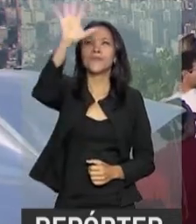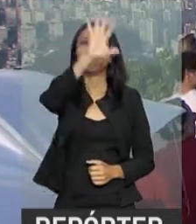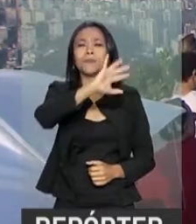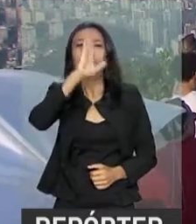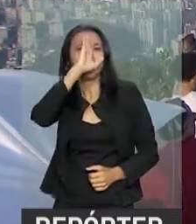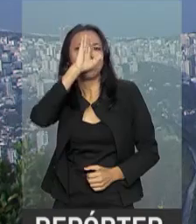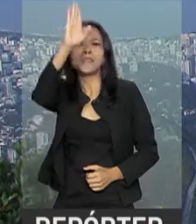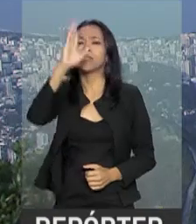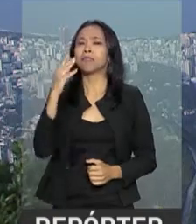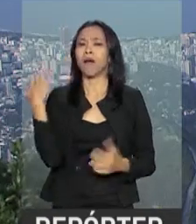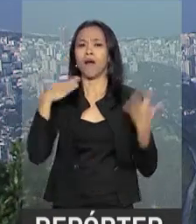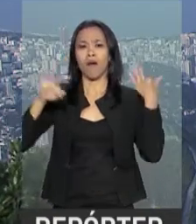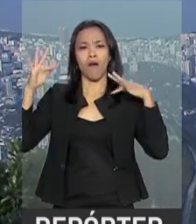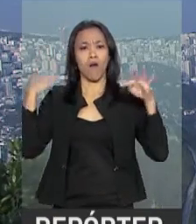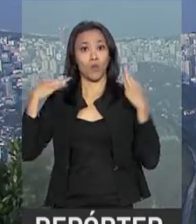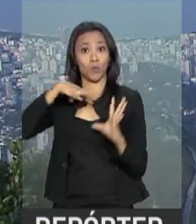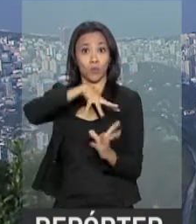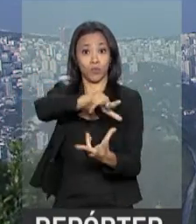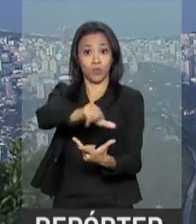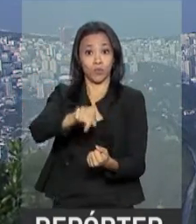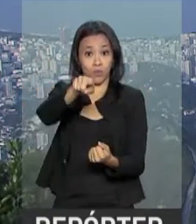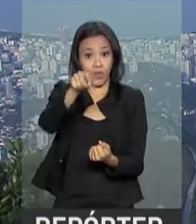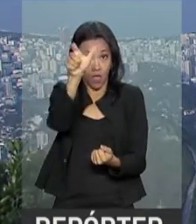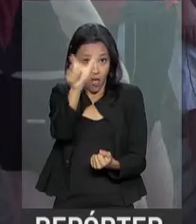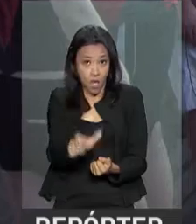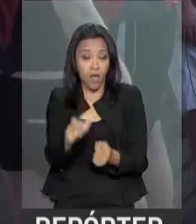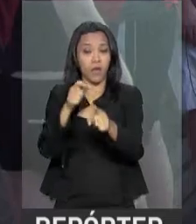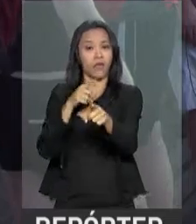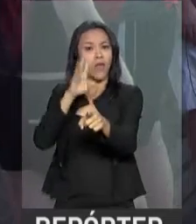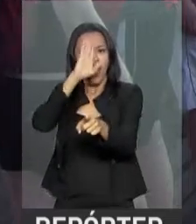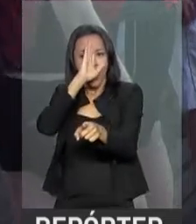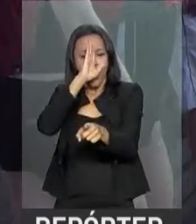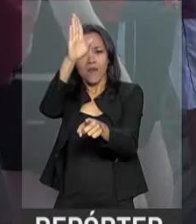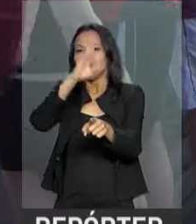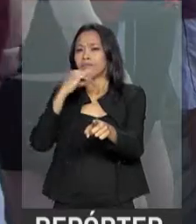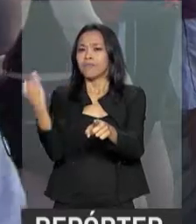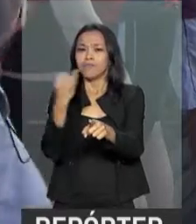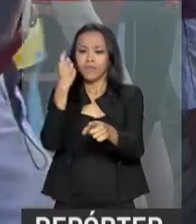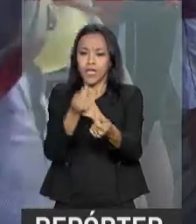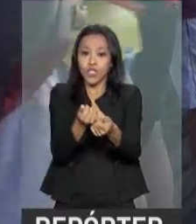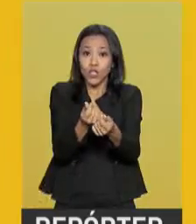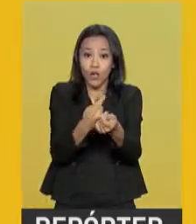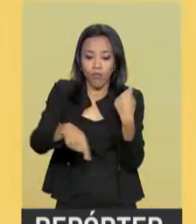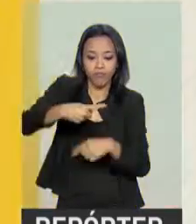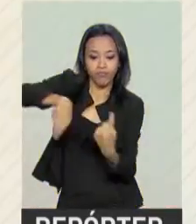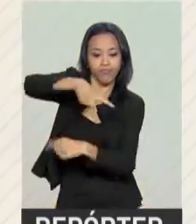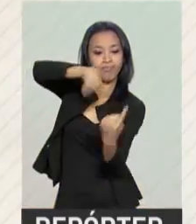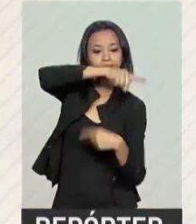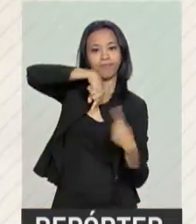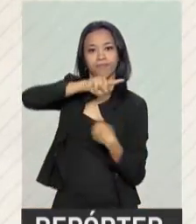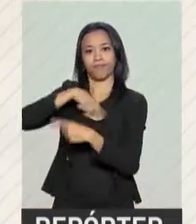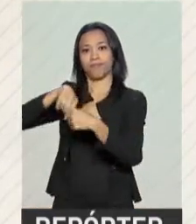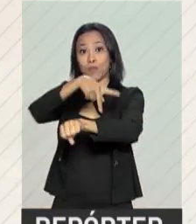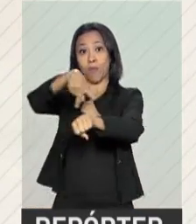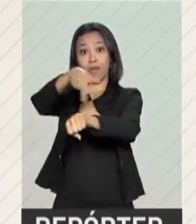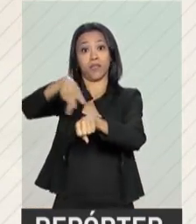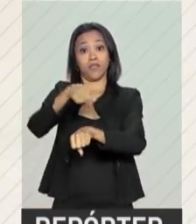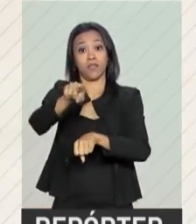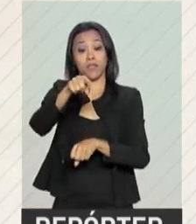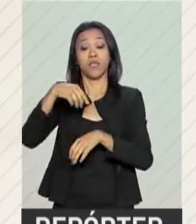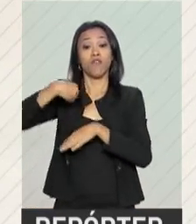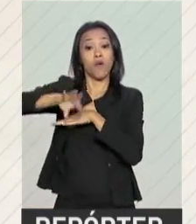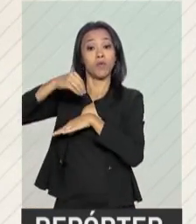do mundo e esse setor também é um dos responsáveis por movimentar a economia no país segundo dados do ministério do turismo